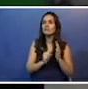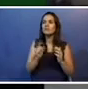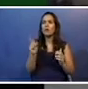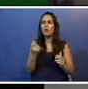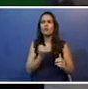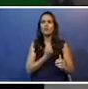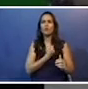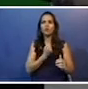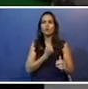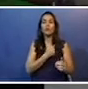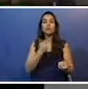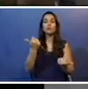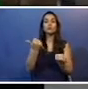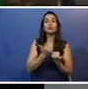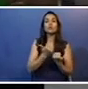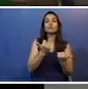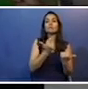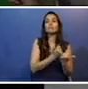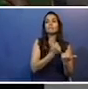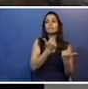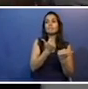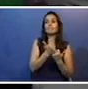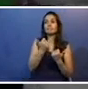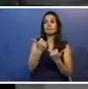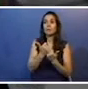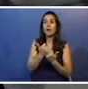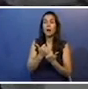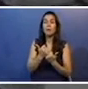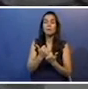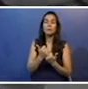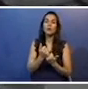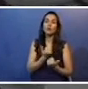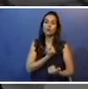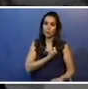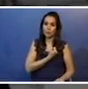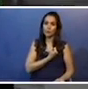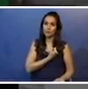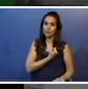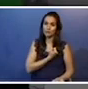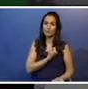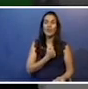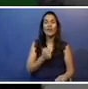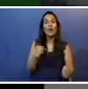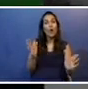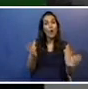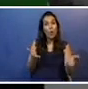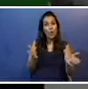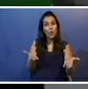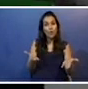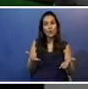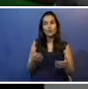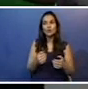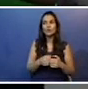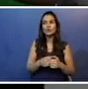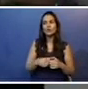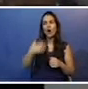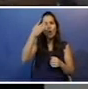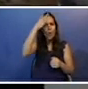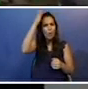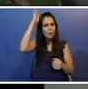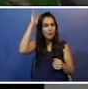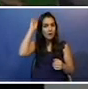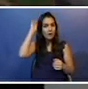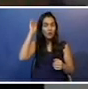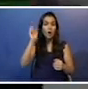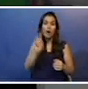aos poucos, sendo substituído pelo decimal. Atualmente, os algarismos romanos